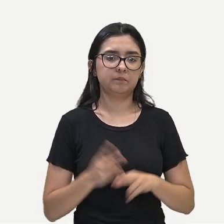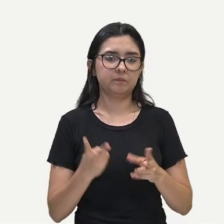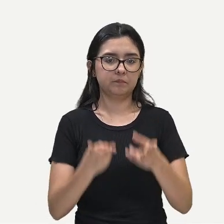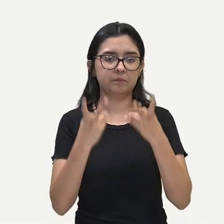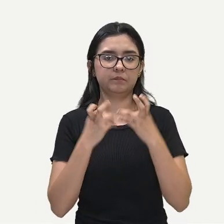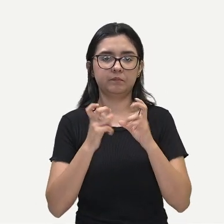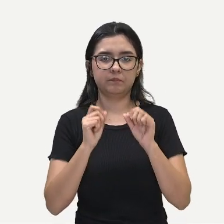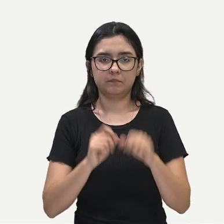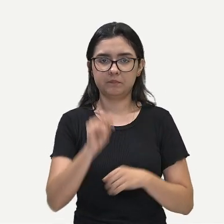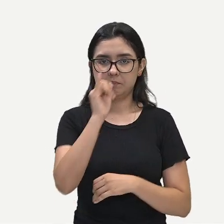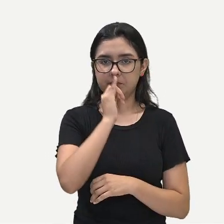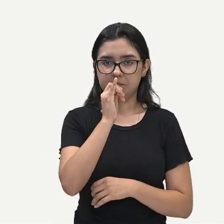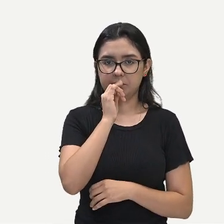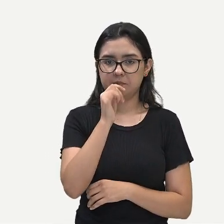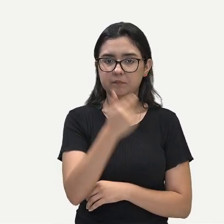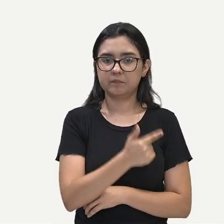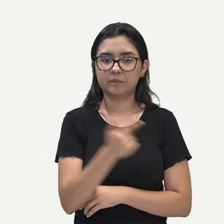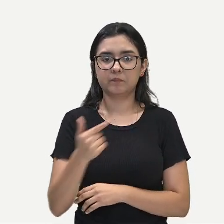22,